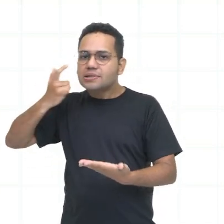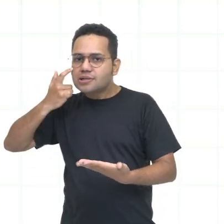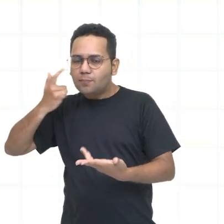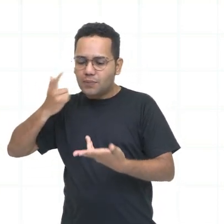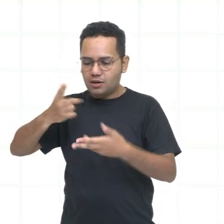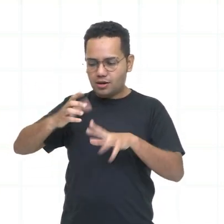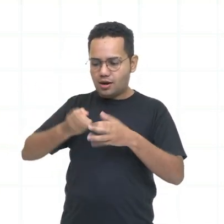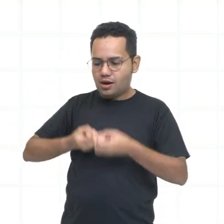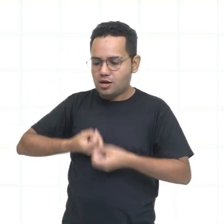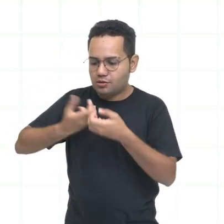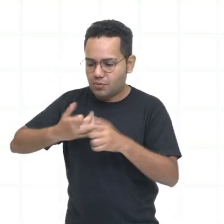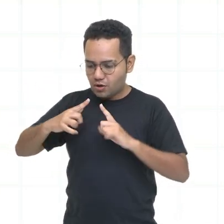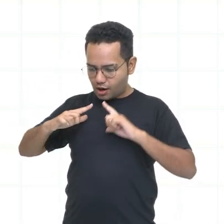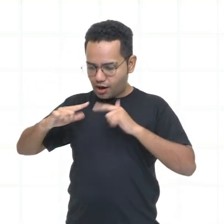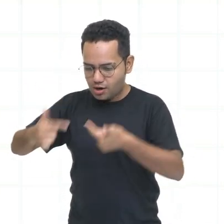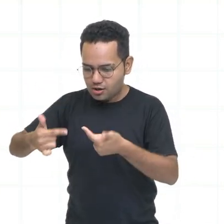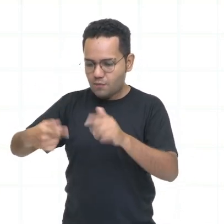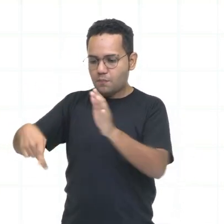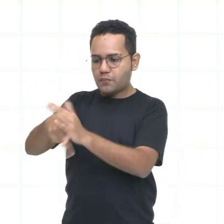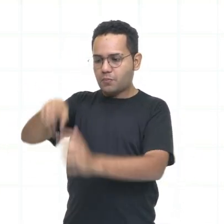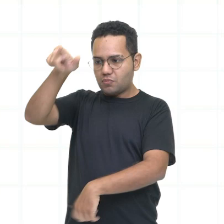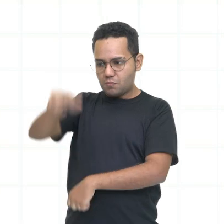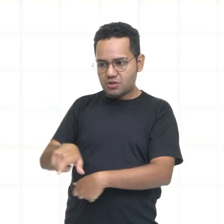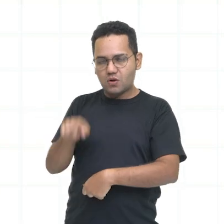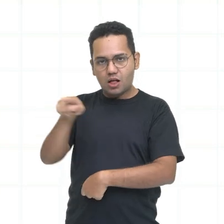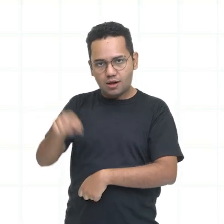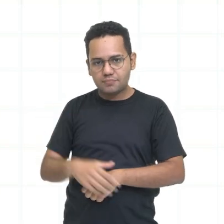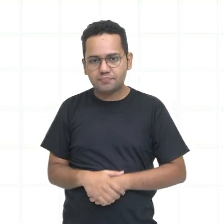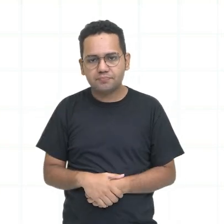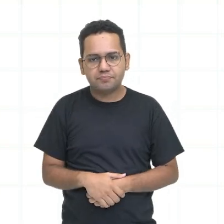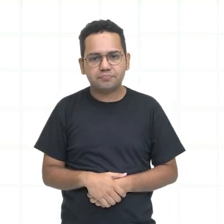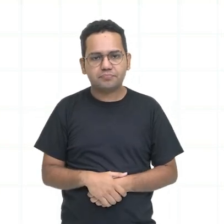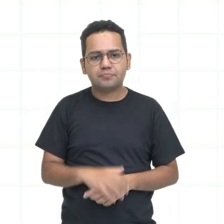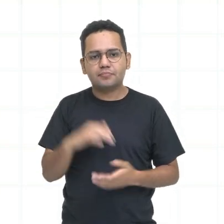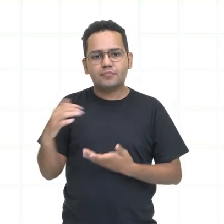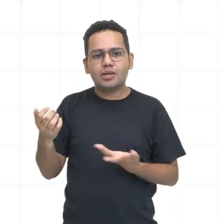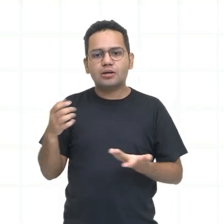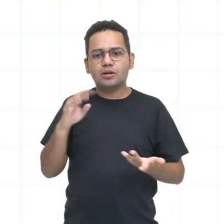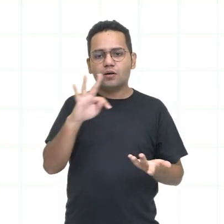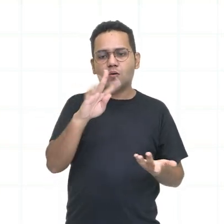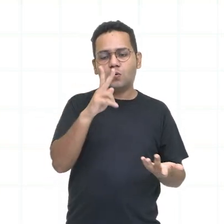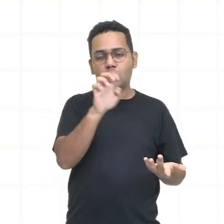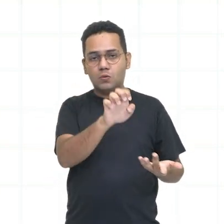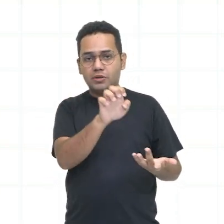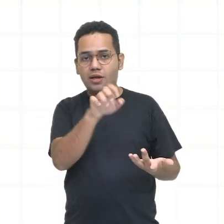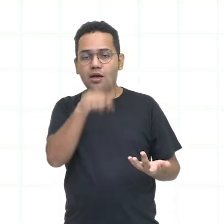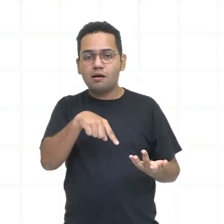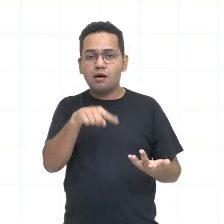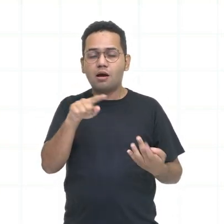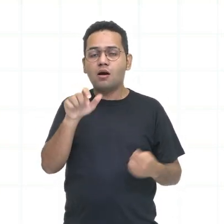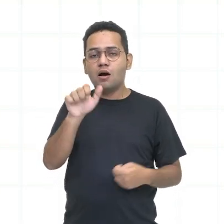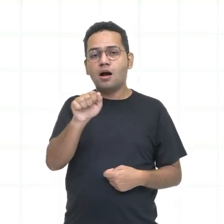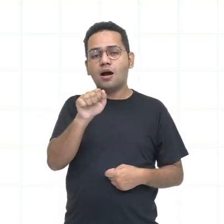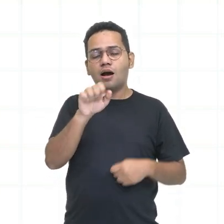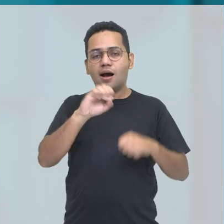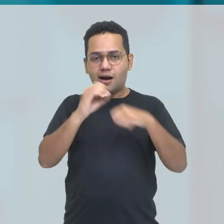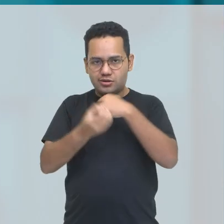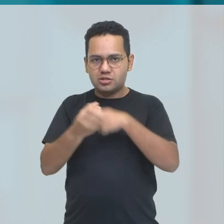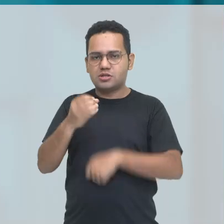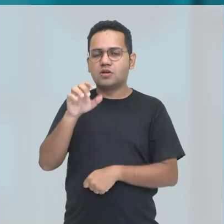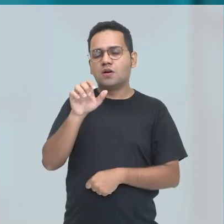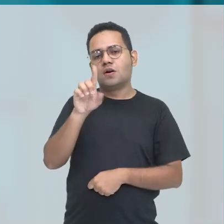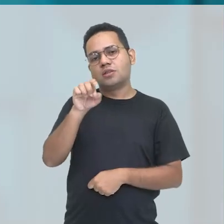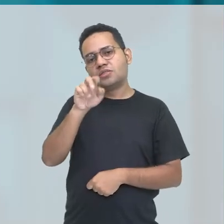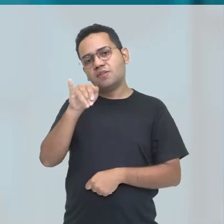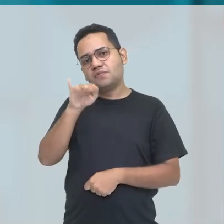artigo definido. Quando eu quero dizer exatamente qual é o substantivo ao qual estou me referindo, eu vou utilizar o the. Nós